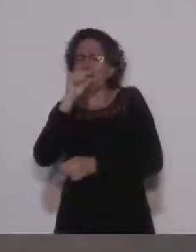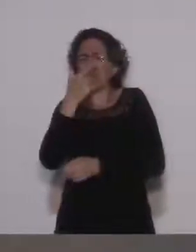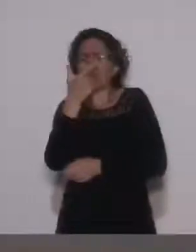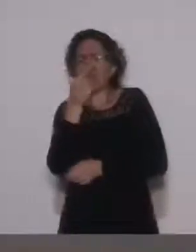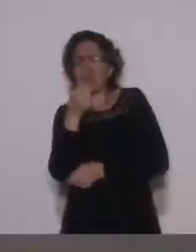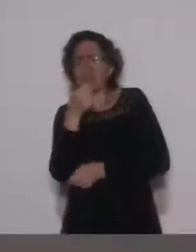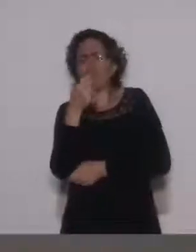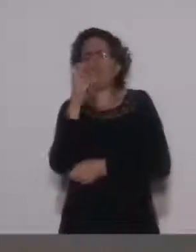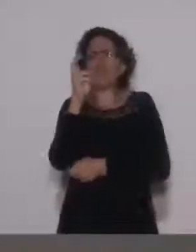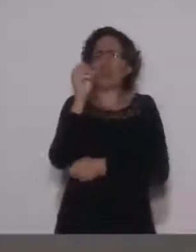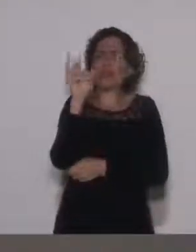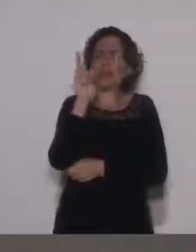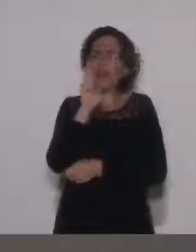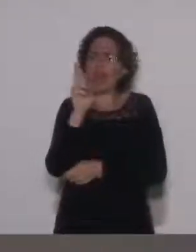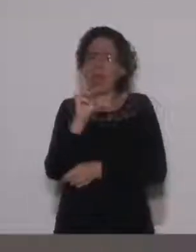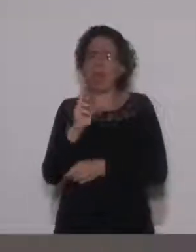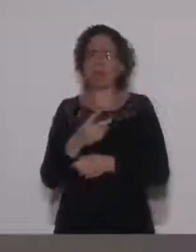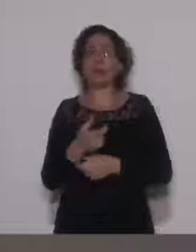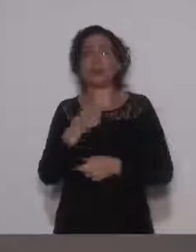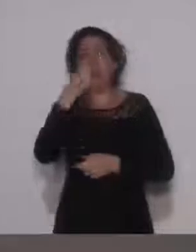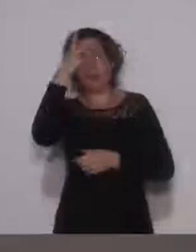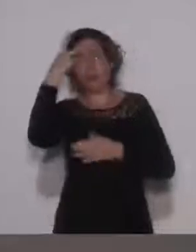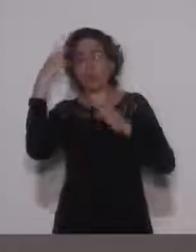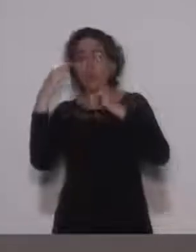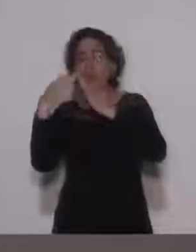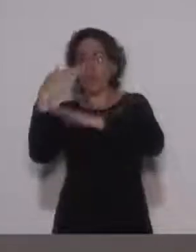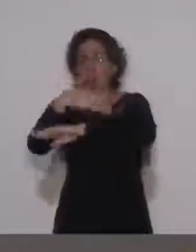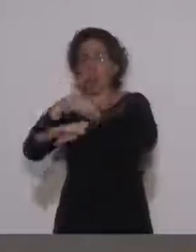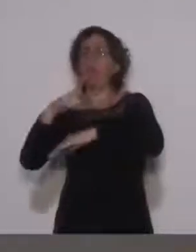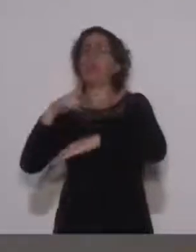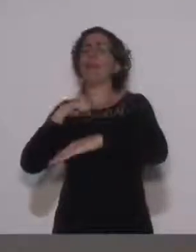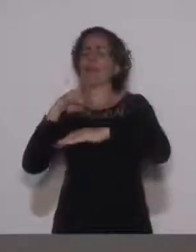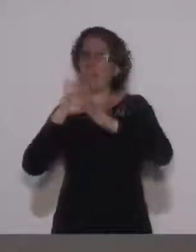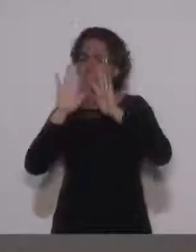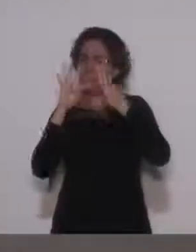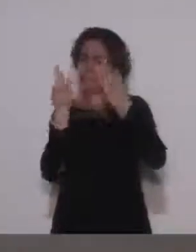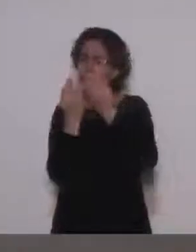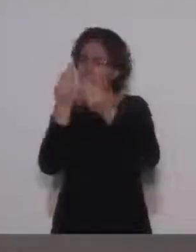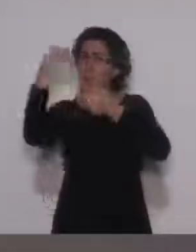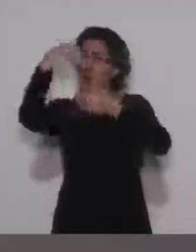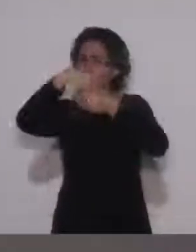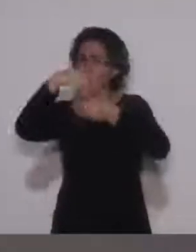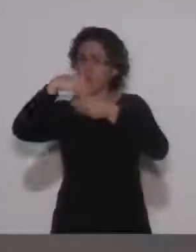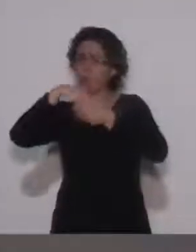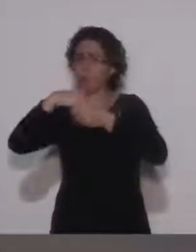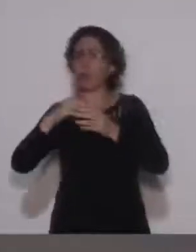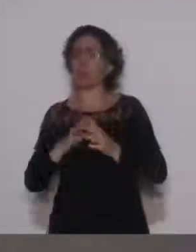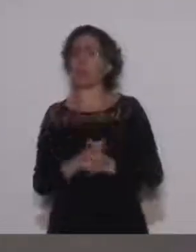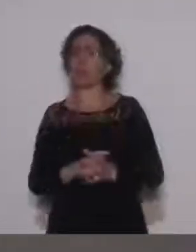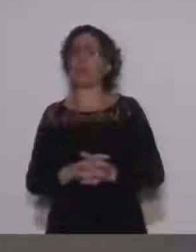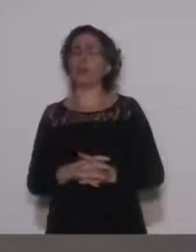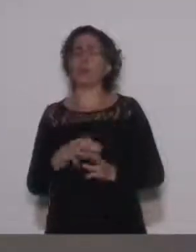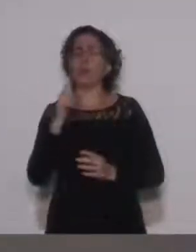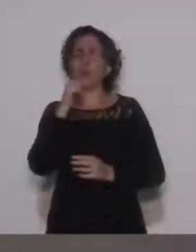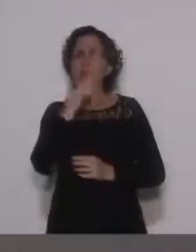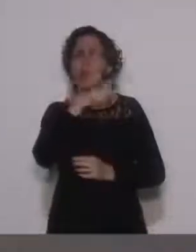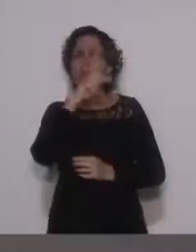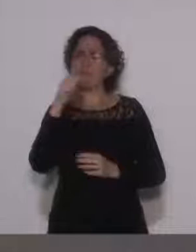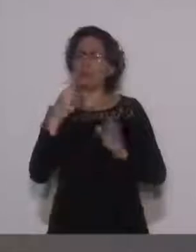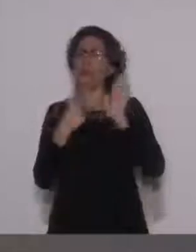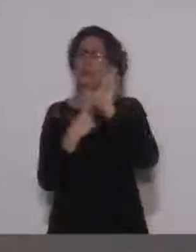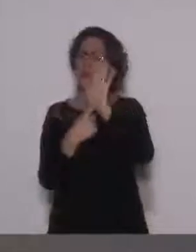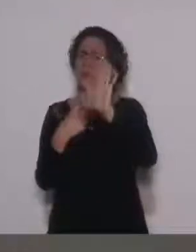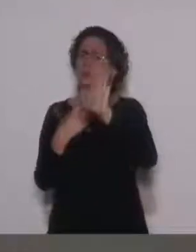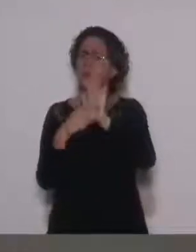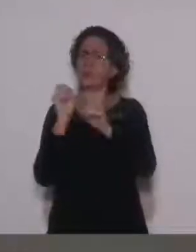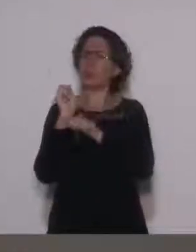das pessoas que vivem em situação de rua têm parentes na própria cidade. Então ela trouxe uma série de dados, e como